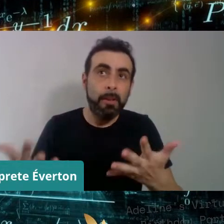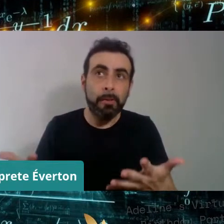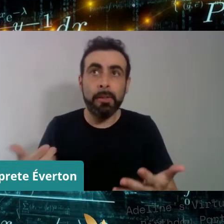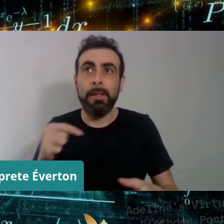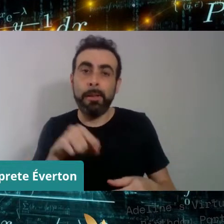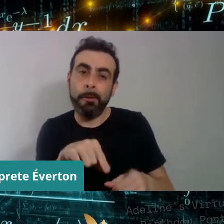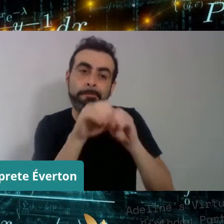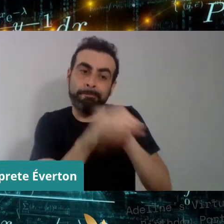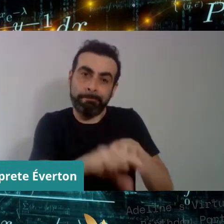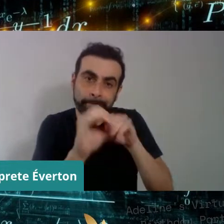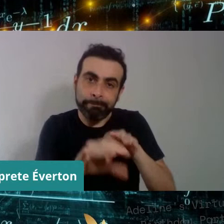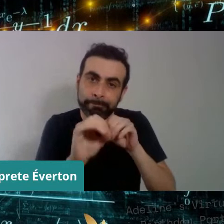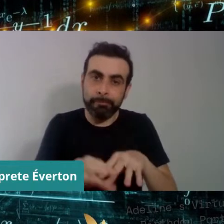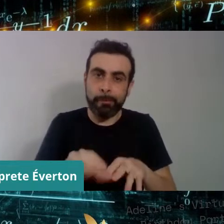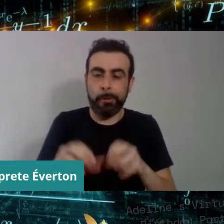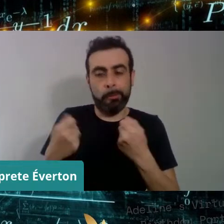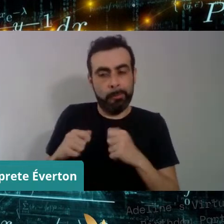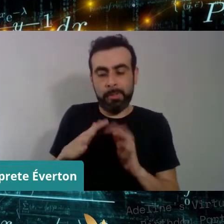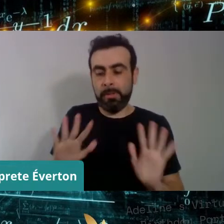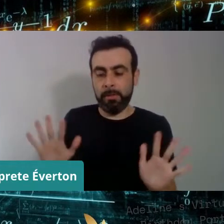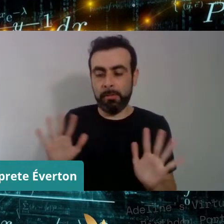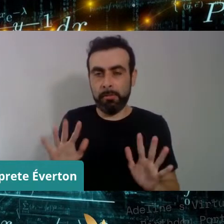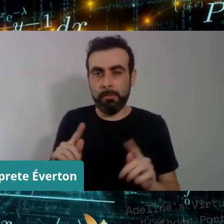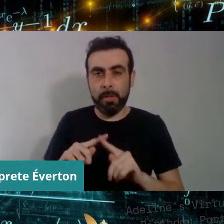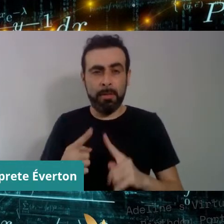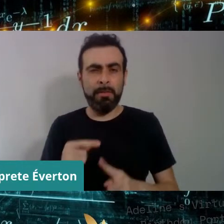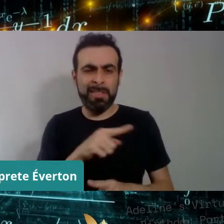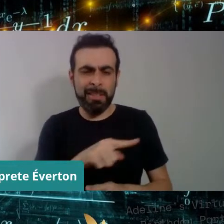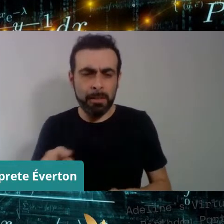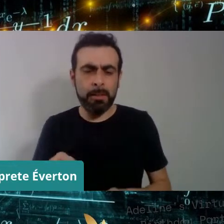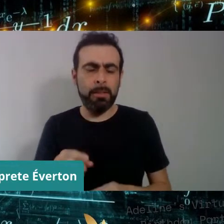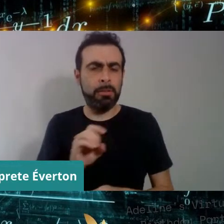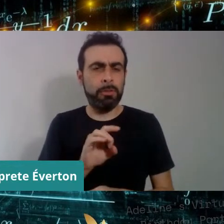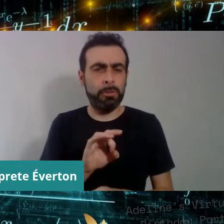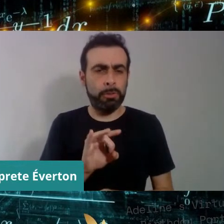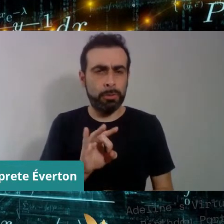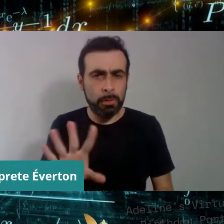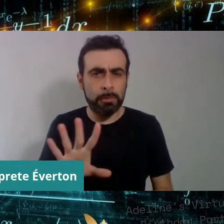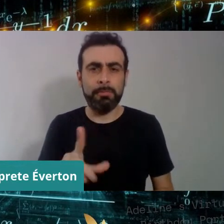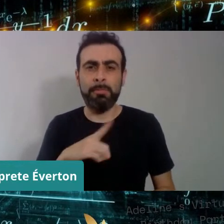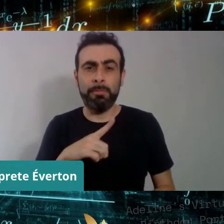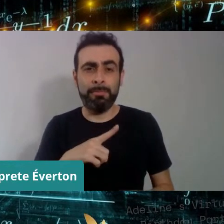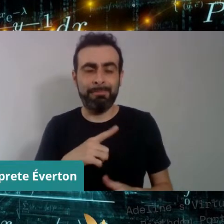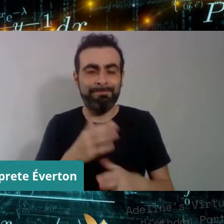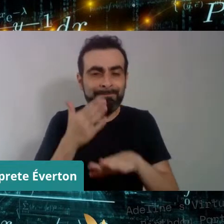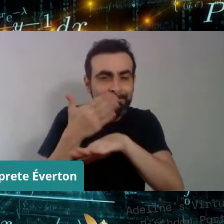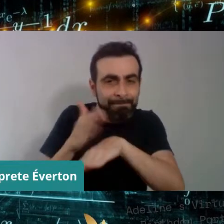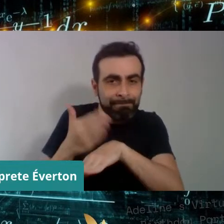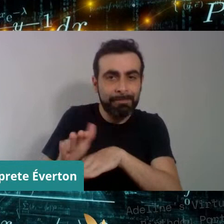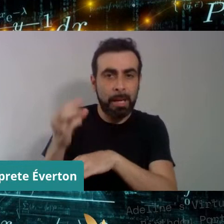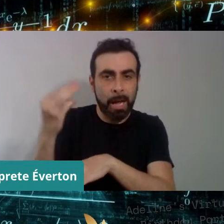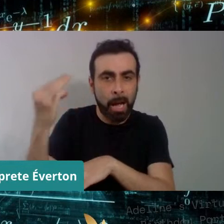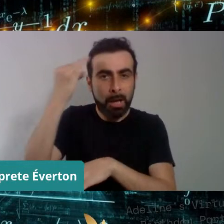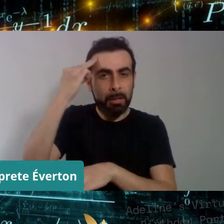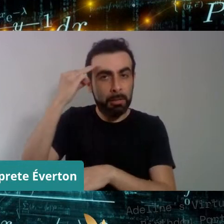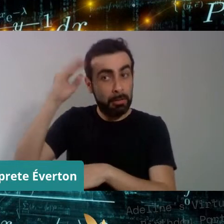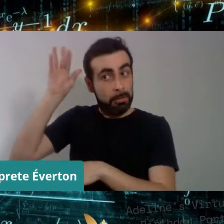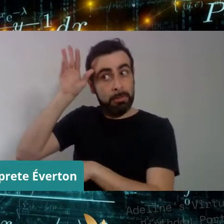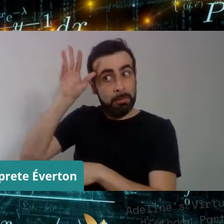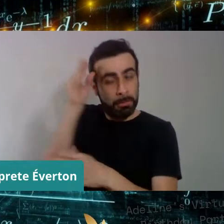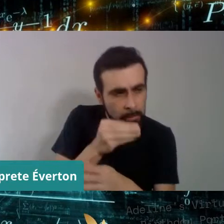ninguém, mas, pelo menos, para a gente exercitar um pouco, né, essa memória, para a